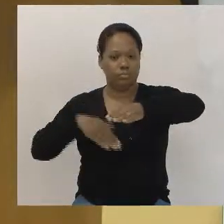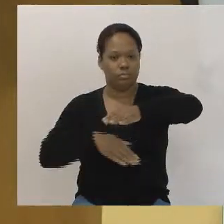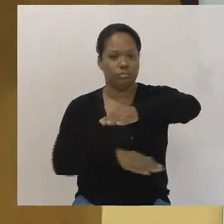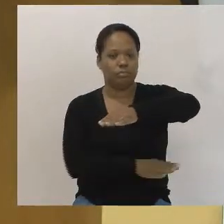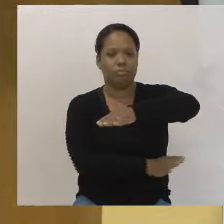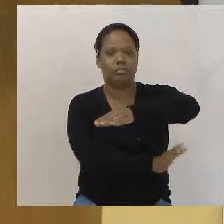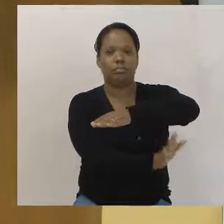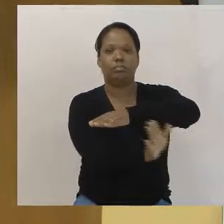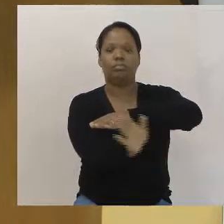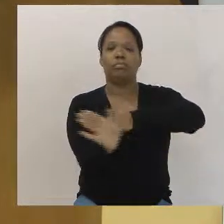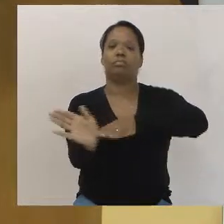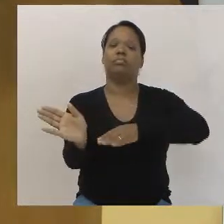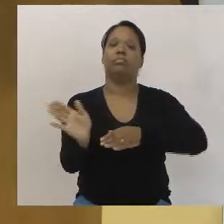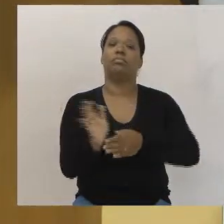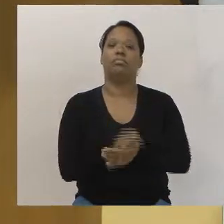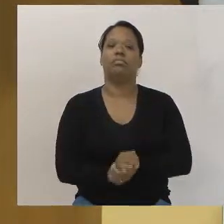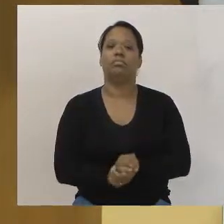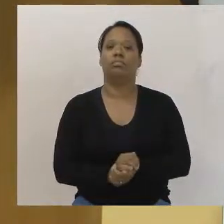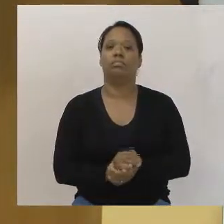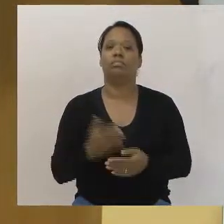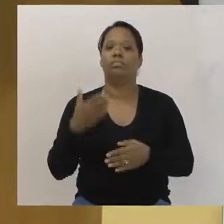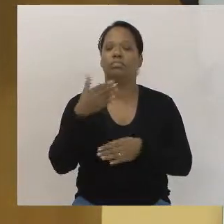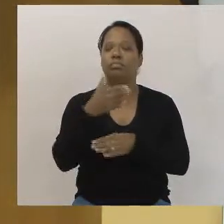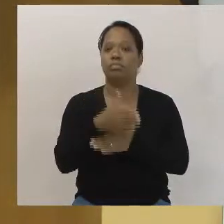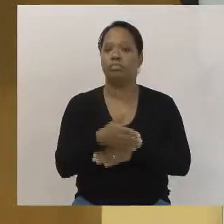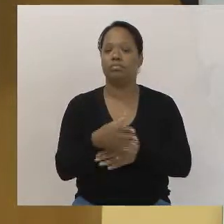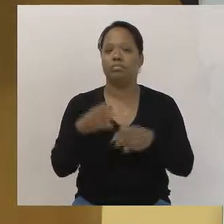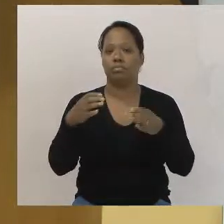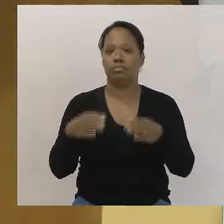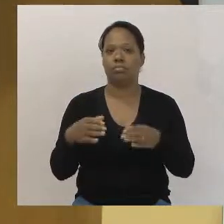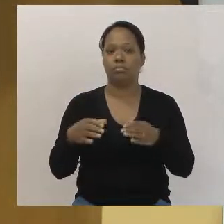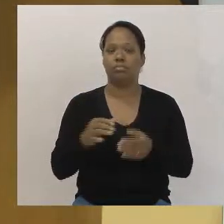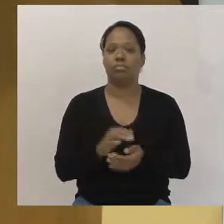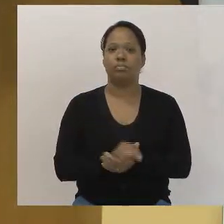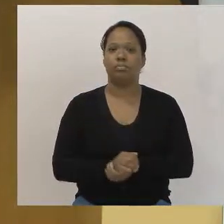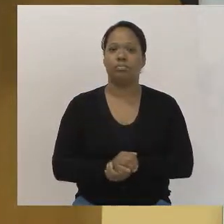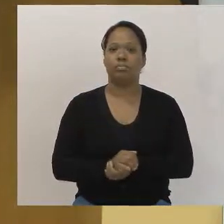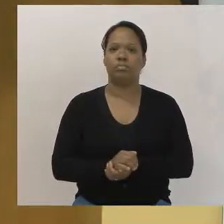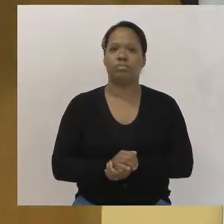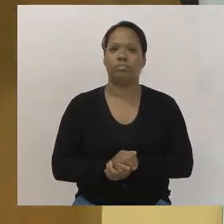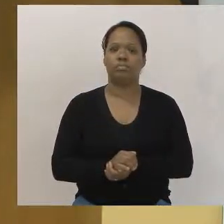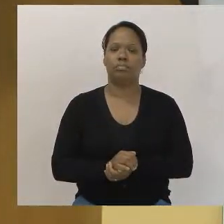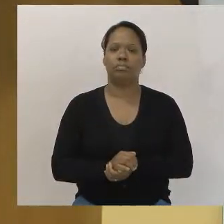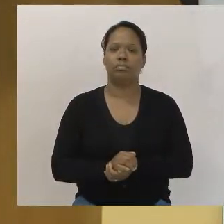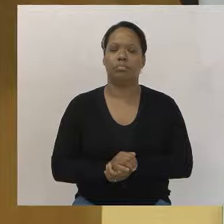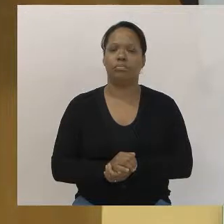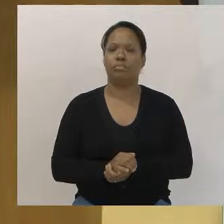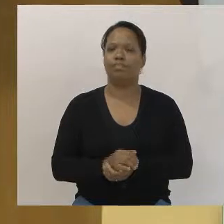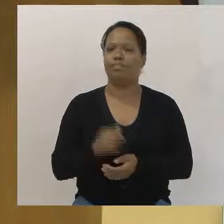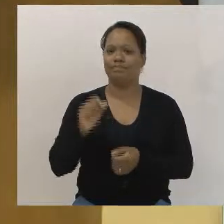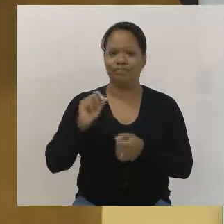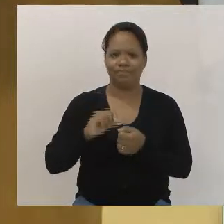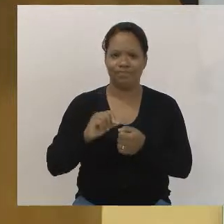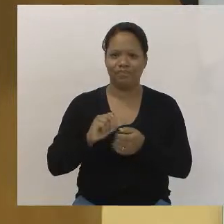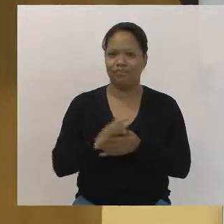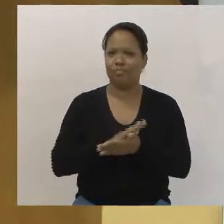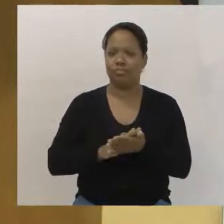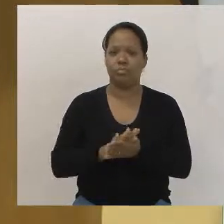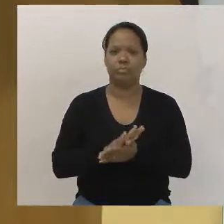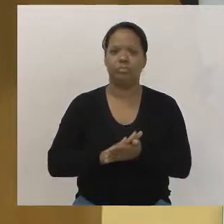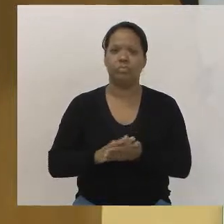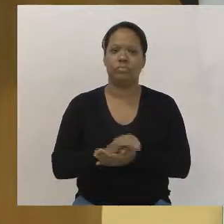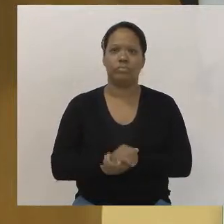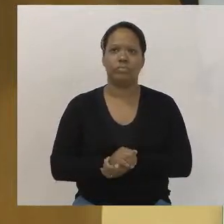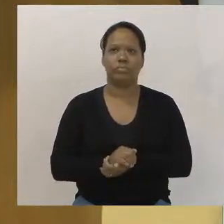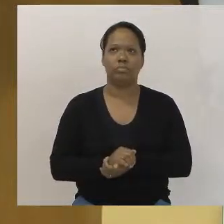interliga da infraestrutura de acesso lá e aí não é feito a 12a